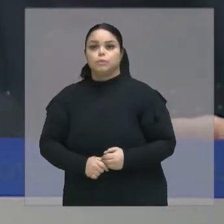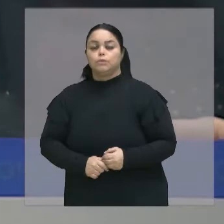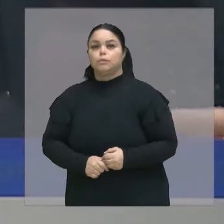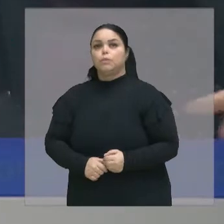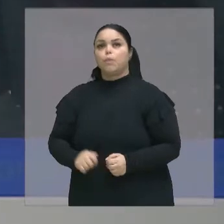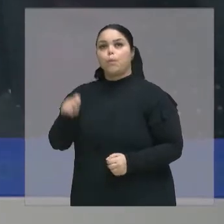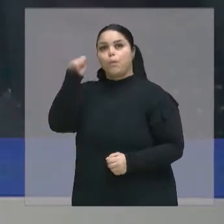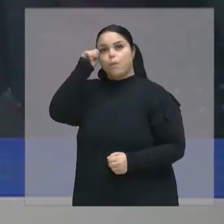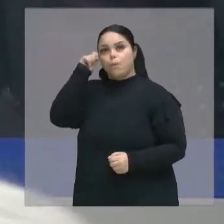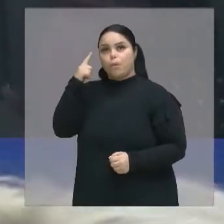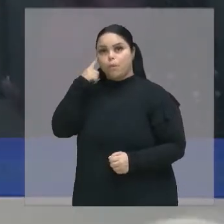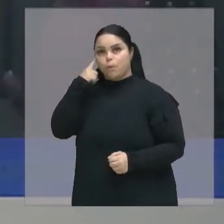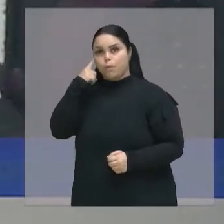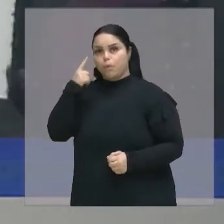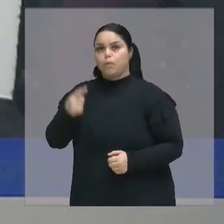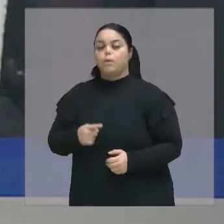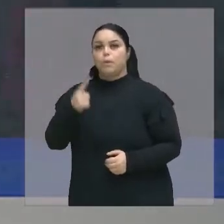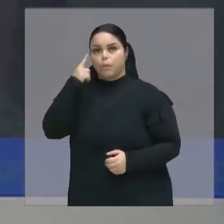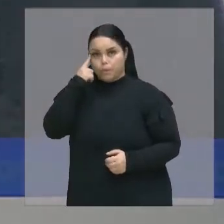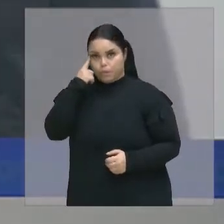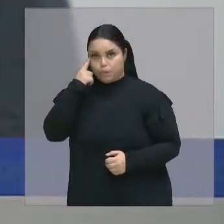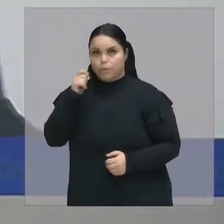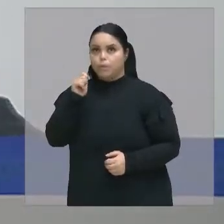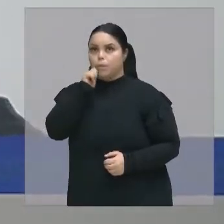Amélia Naomi.